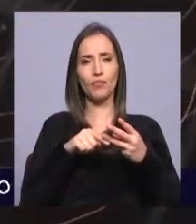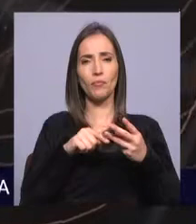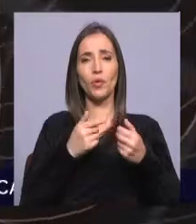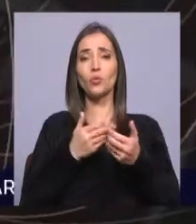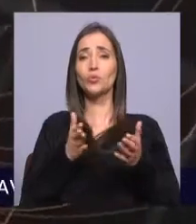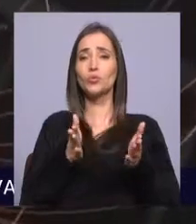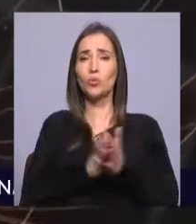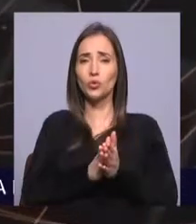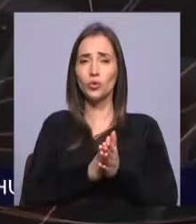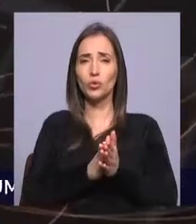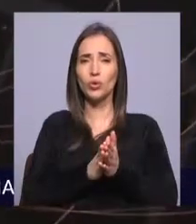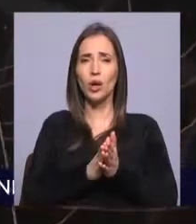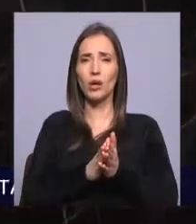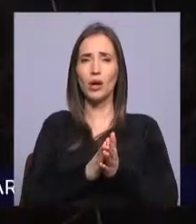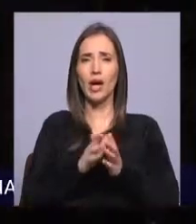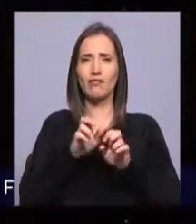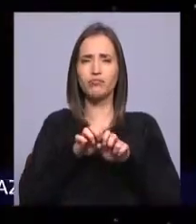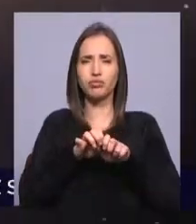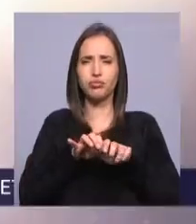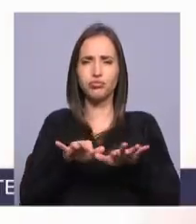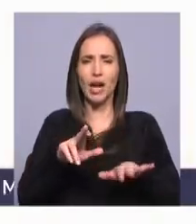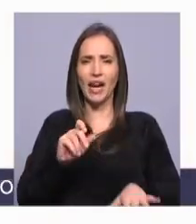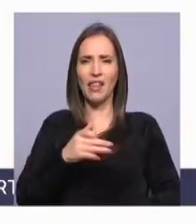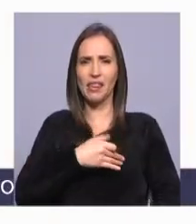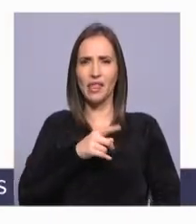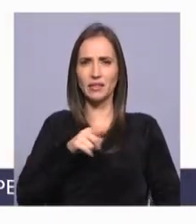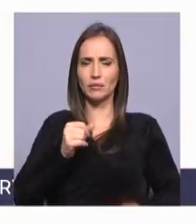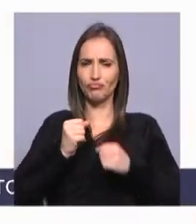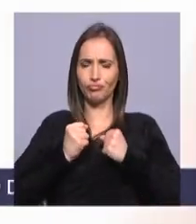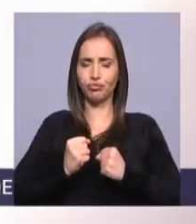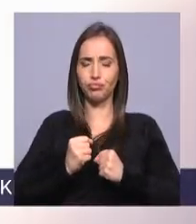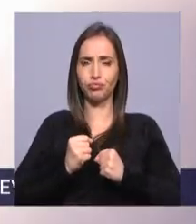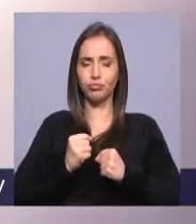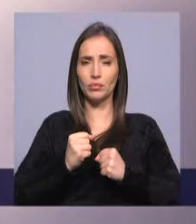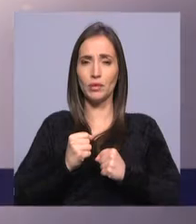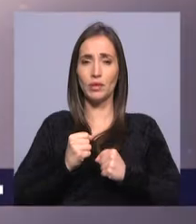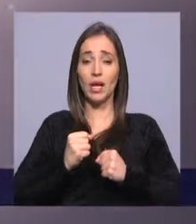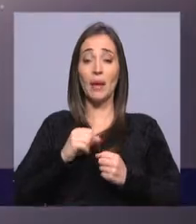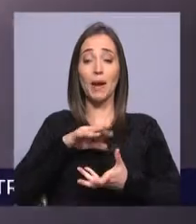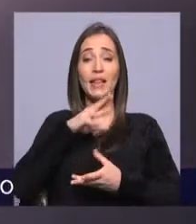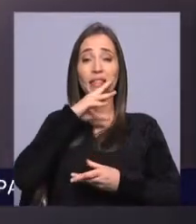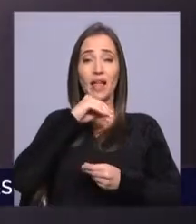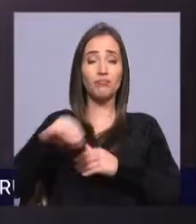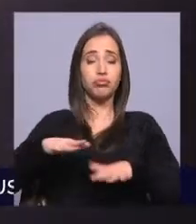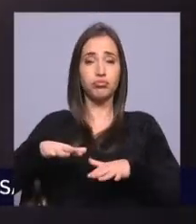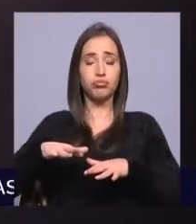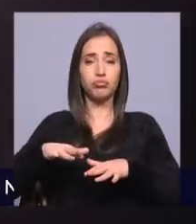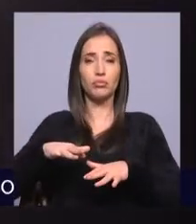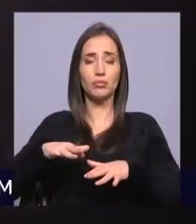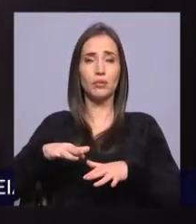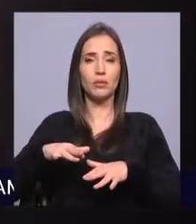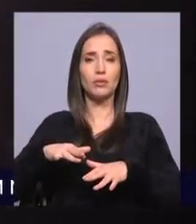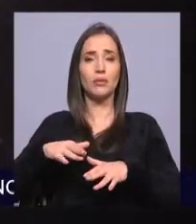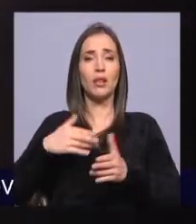inundados de radiação poderosíssima. Aliás, o próprio campo magnético da Terra abanou como um sino. Houve ionização da